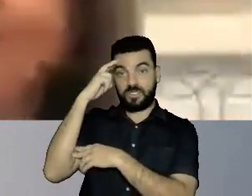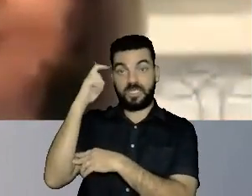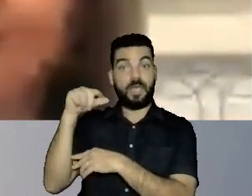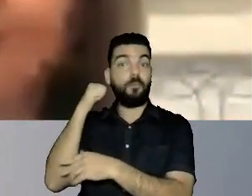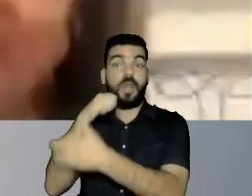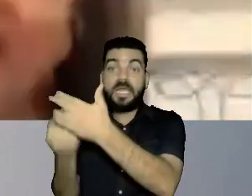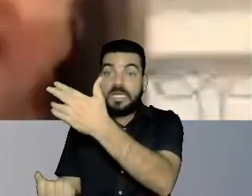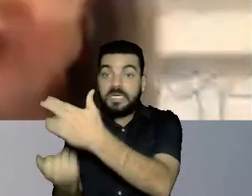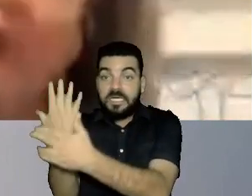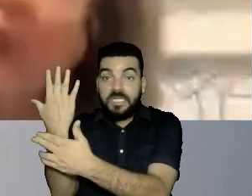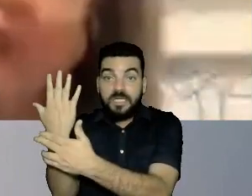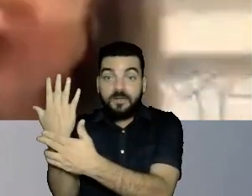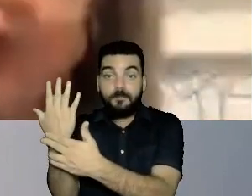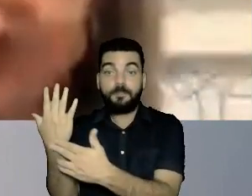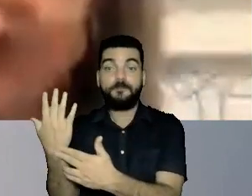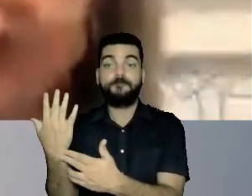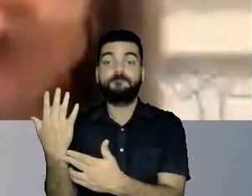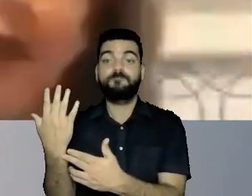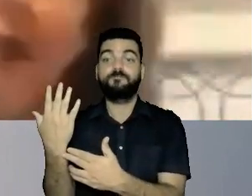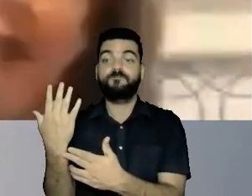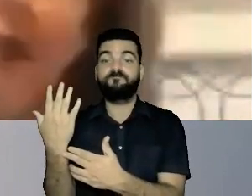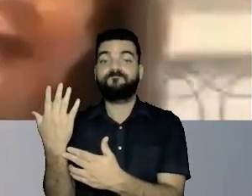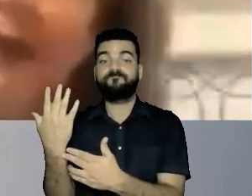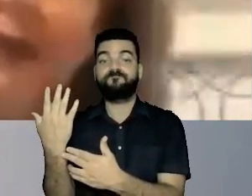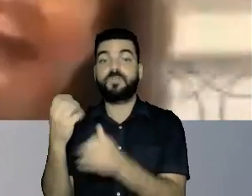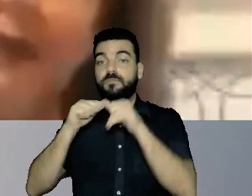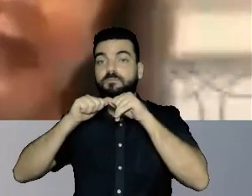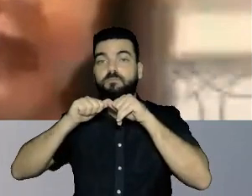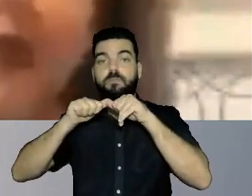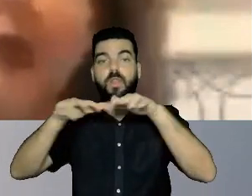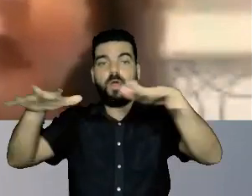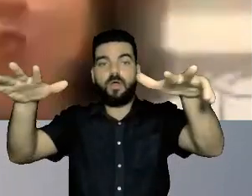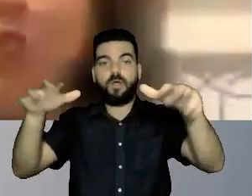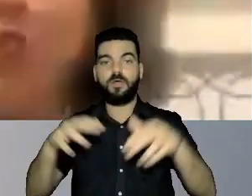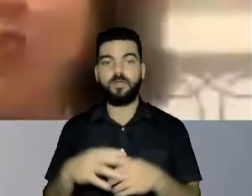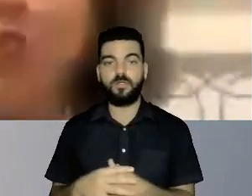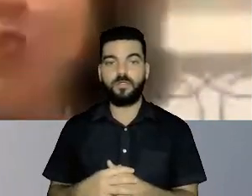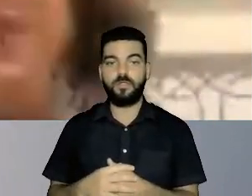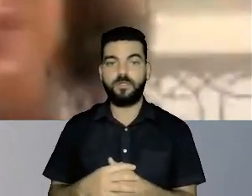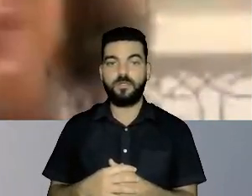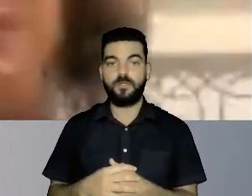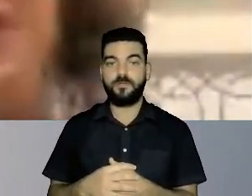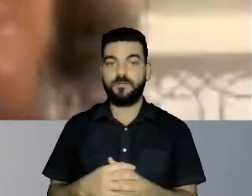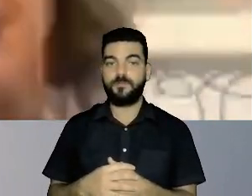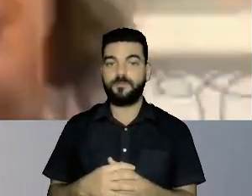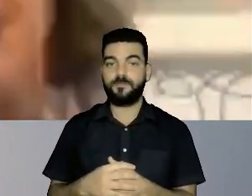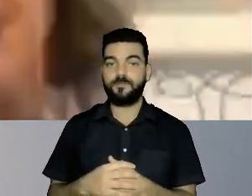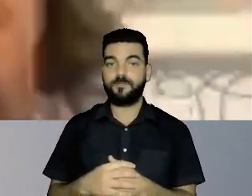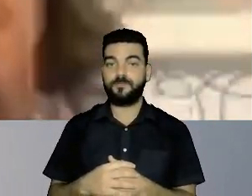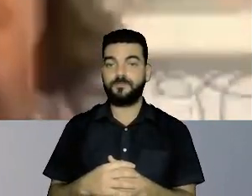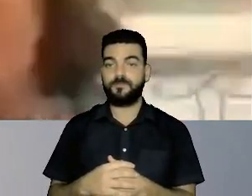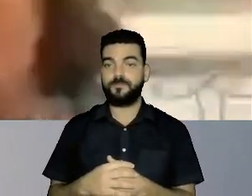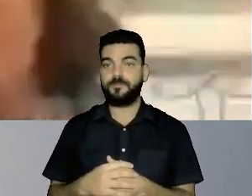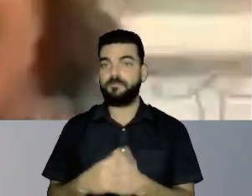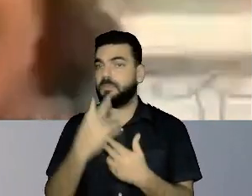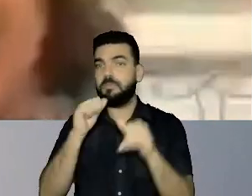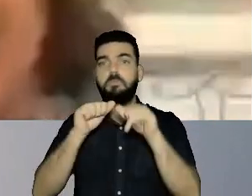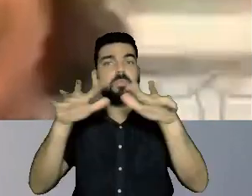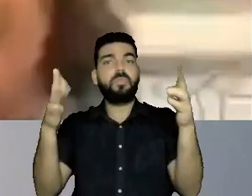me veio isso, né? A mulher parece que a cultura produzida pela mulher parece